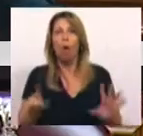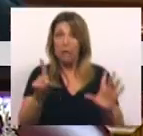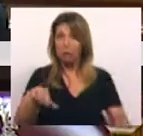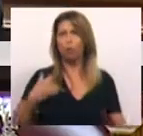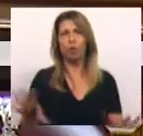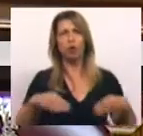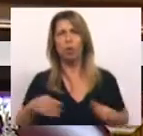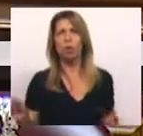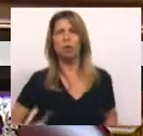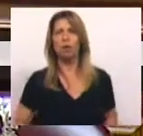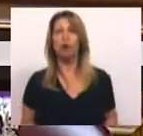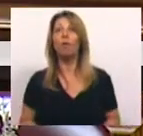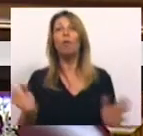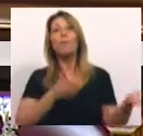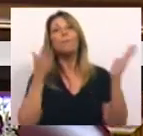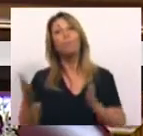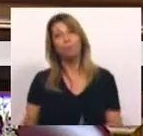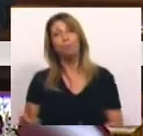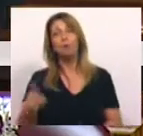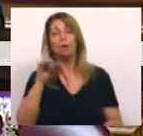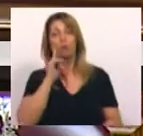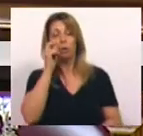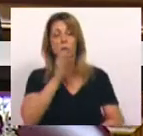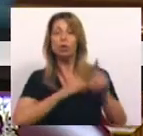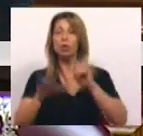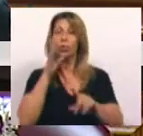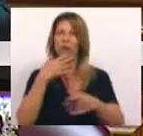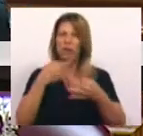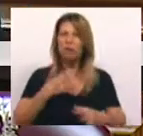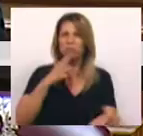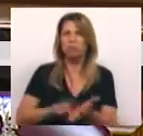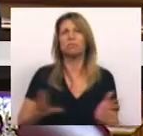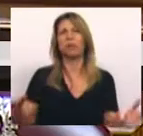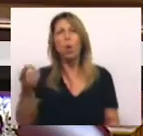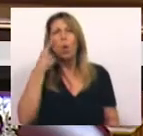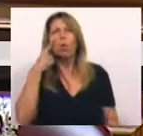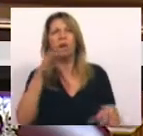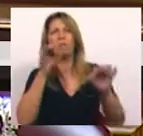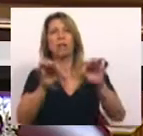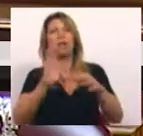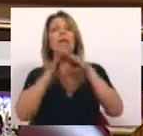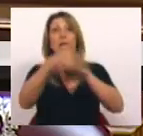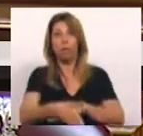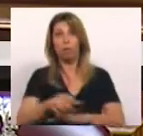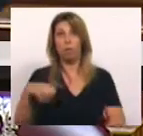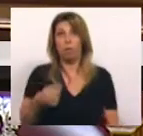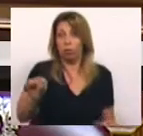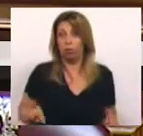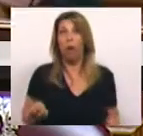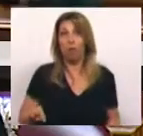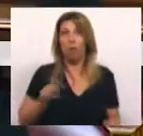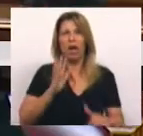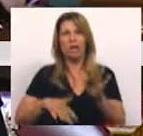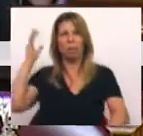Por outro lado, senhoras e senhores deputados, com toda a sinceridade, conhecem a intervenção que os Verdes aqui têm tido na Assembleia da República ao longo dos anos.